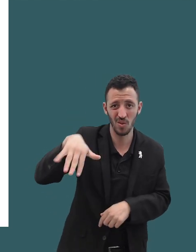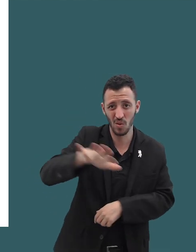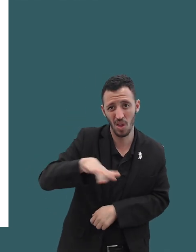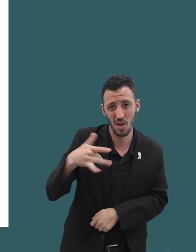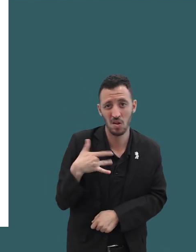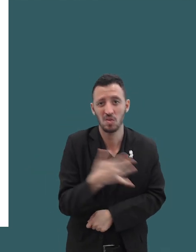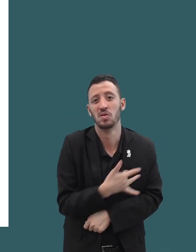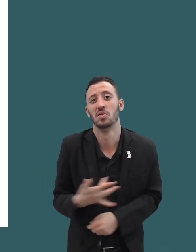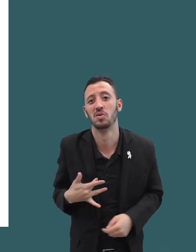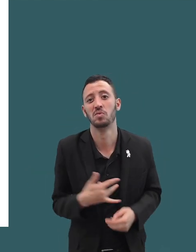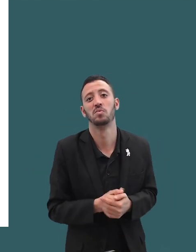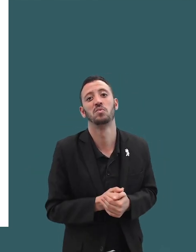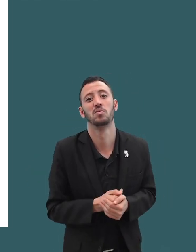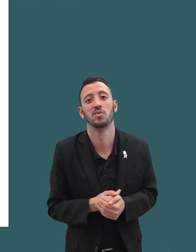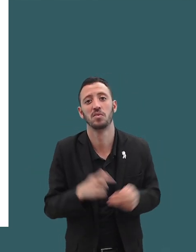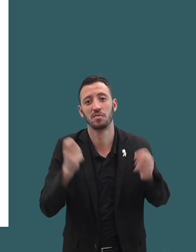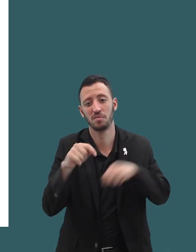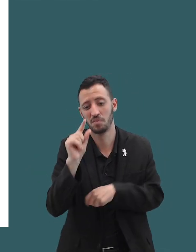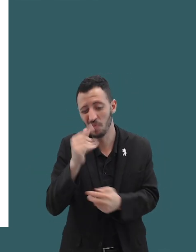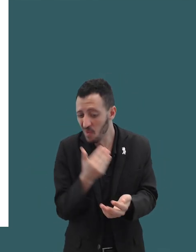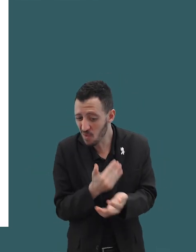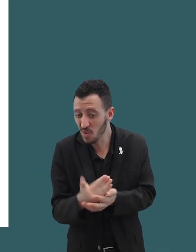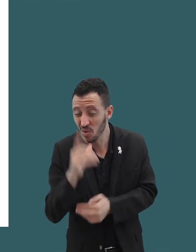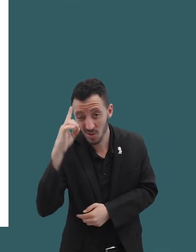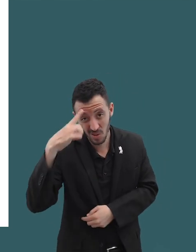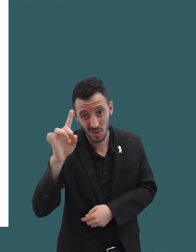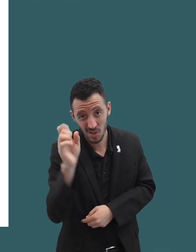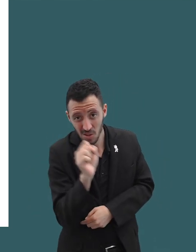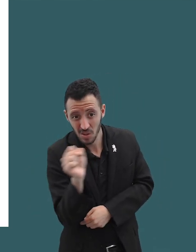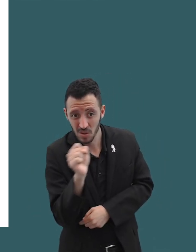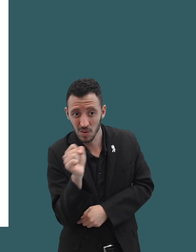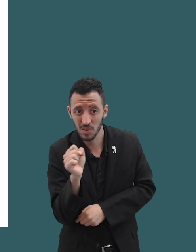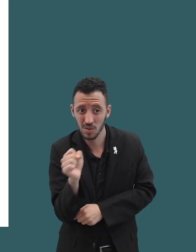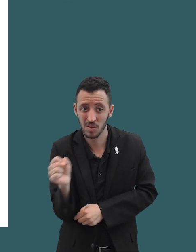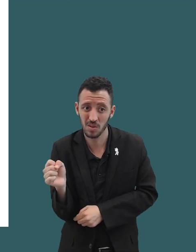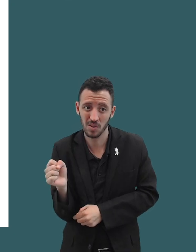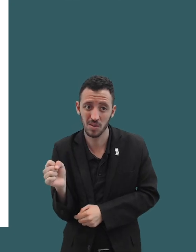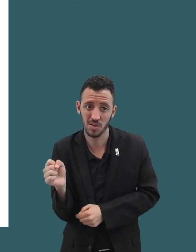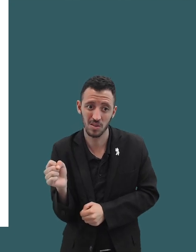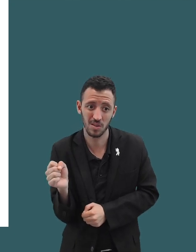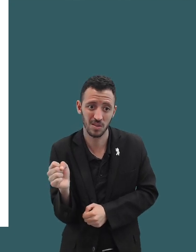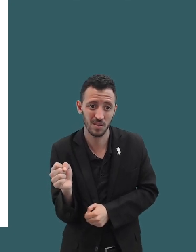área da saúde, né? E recentemente, no dia 8,